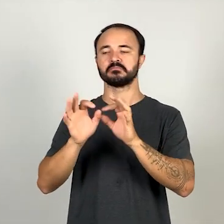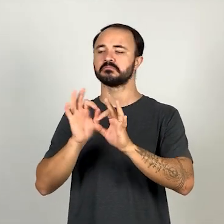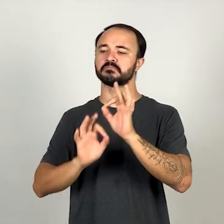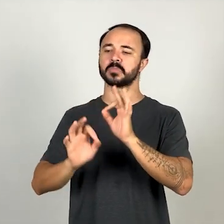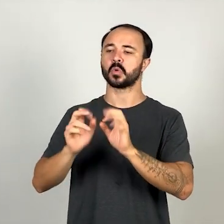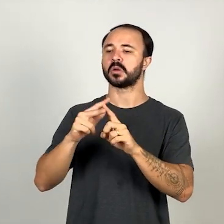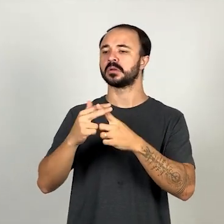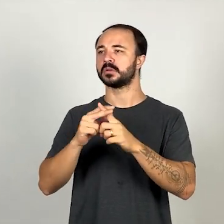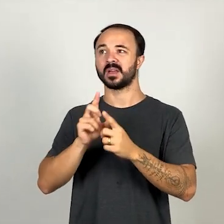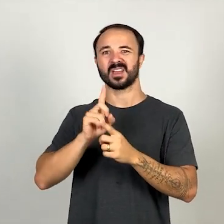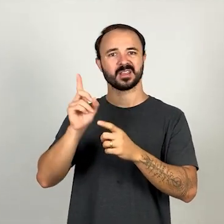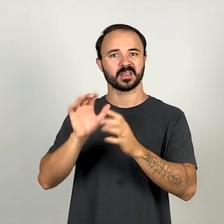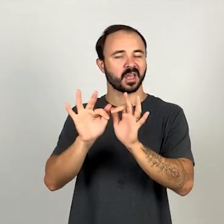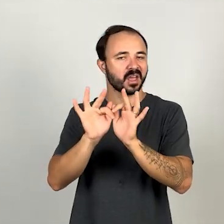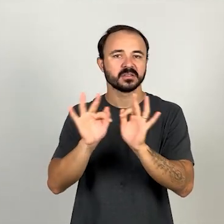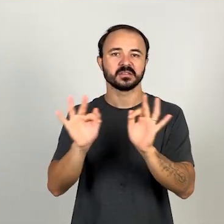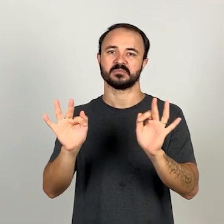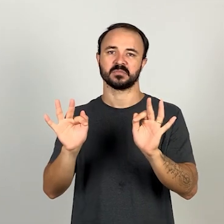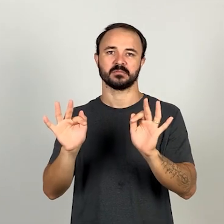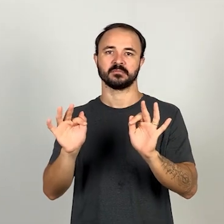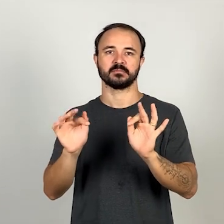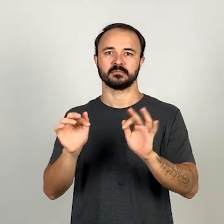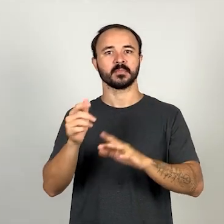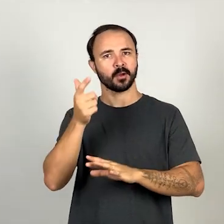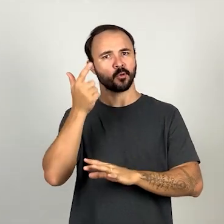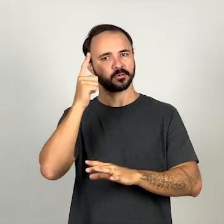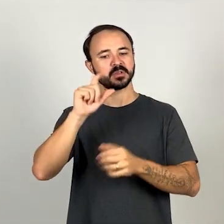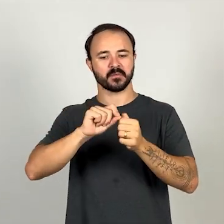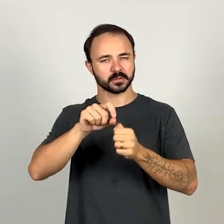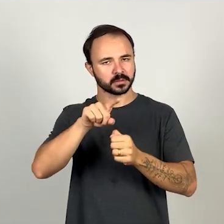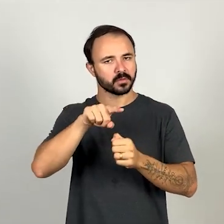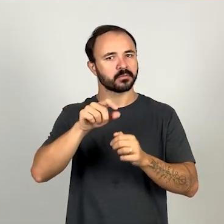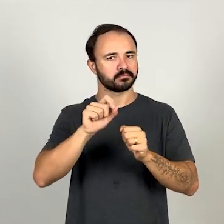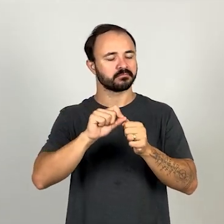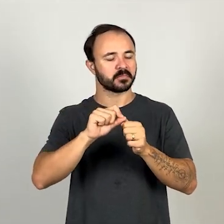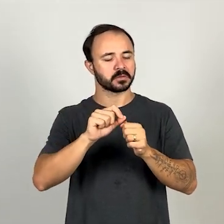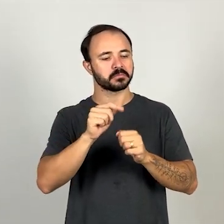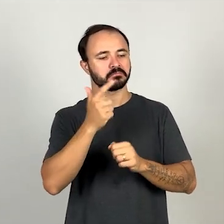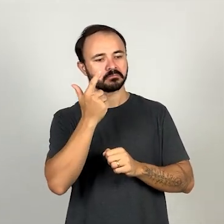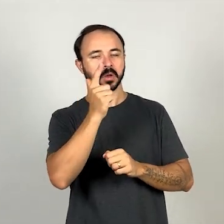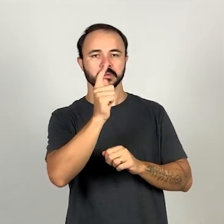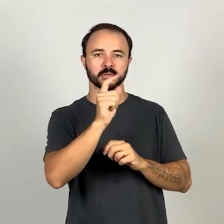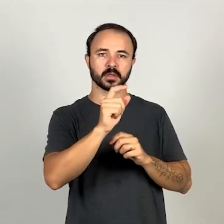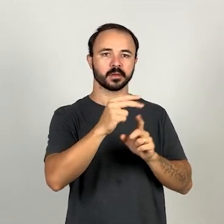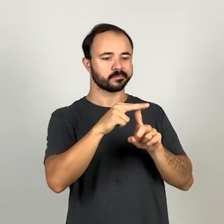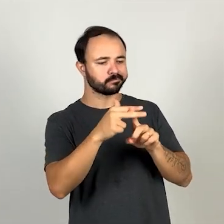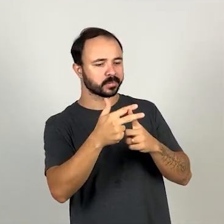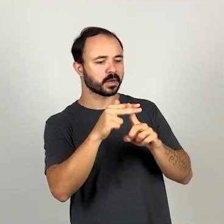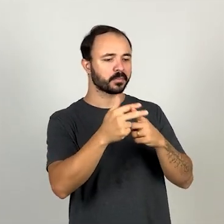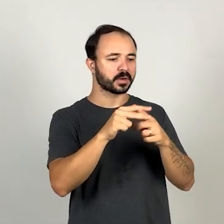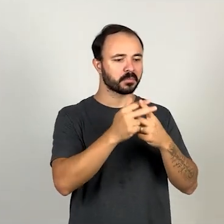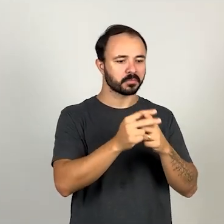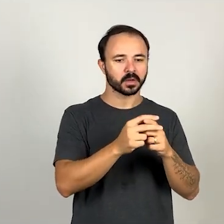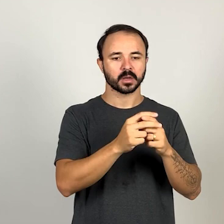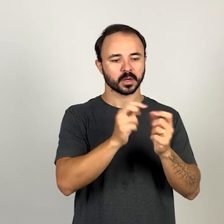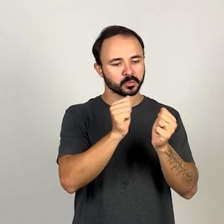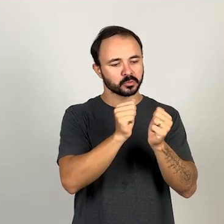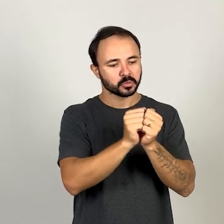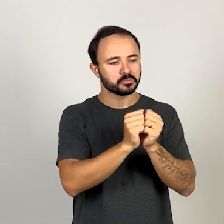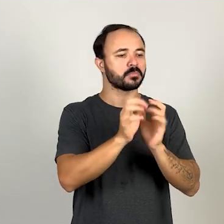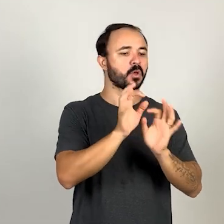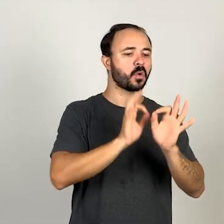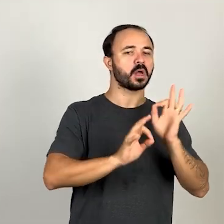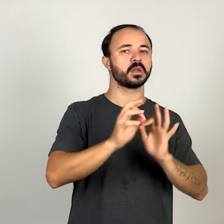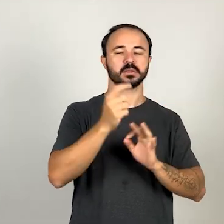Então, um circuito bem simples que pode ser montado com o nosso kit, utilizando os princípios da transformação de energia e os princípios